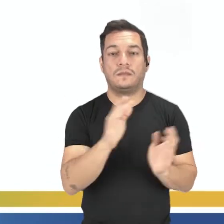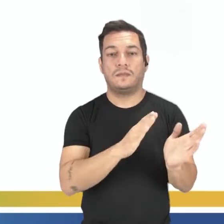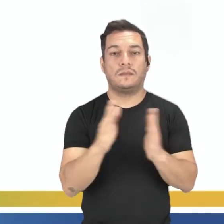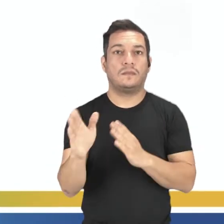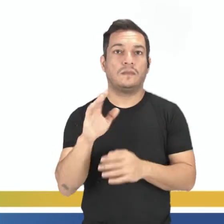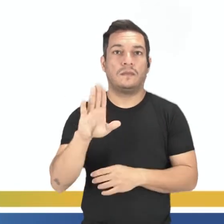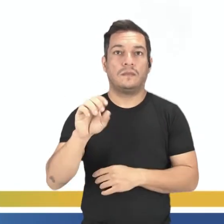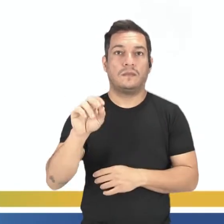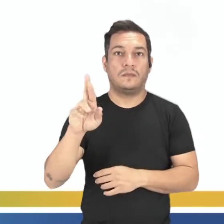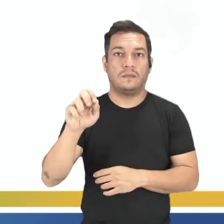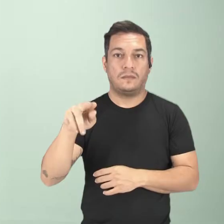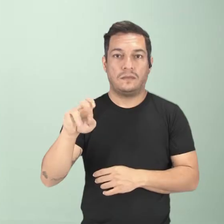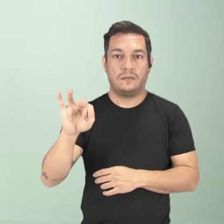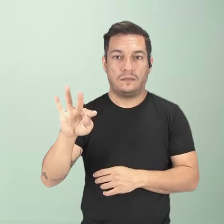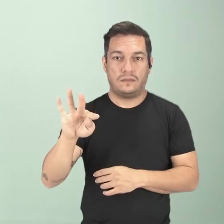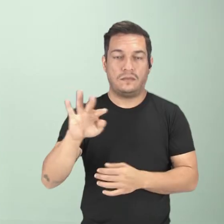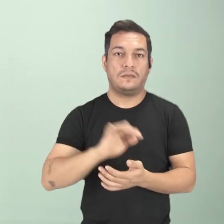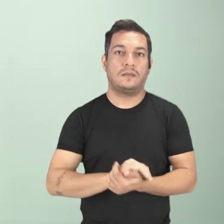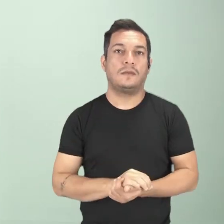de Carnot, certo?